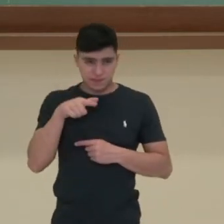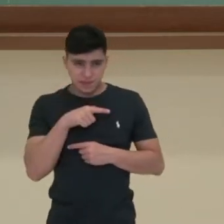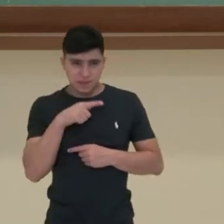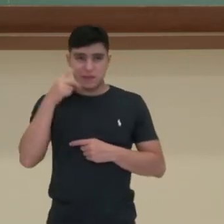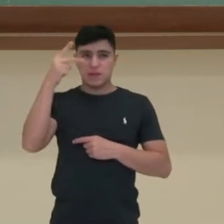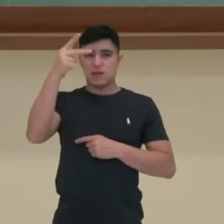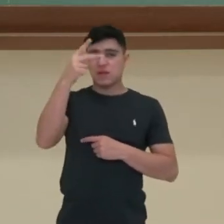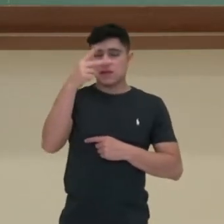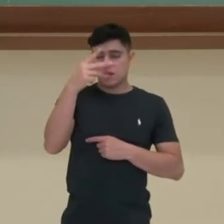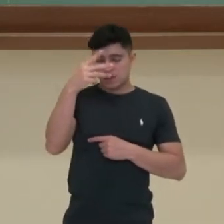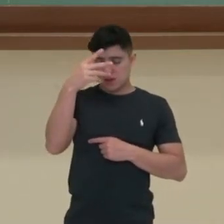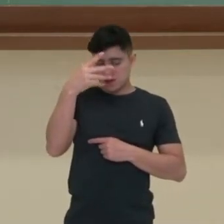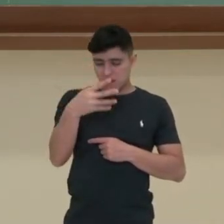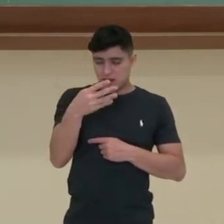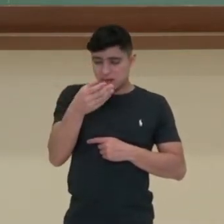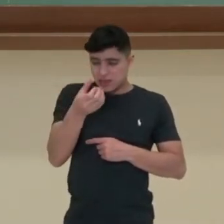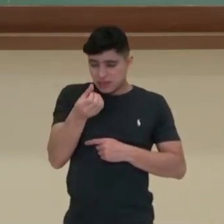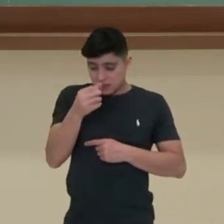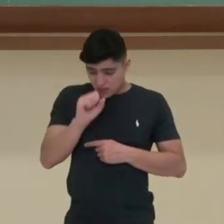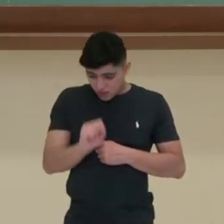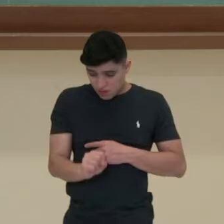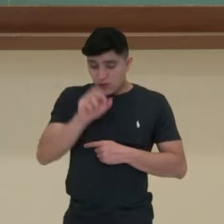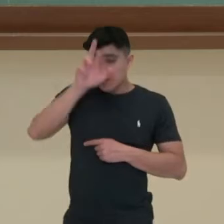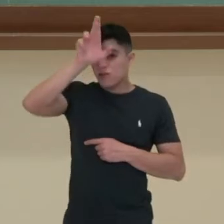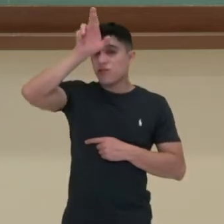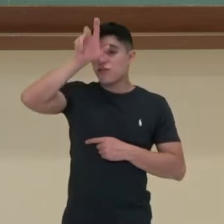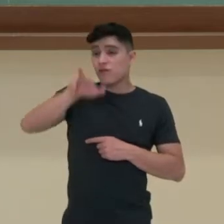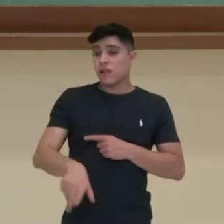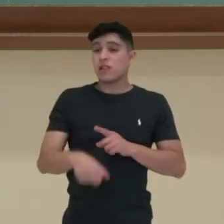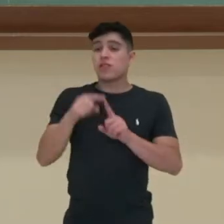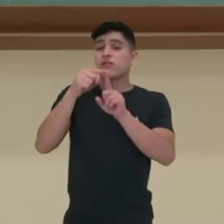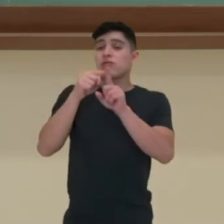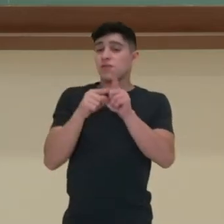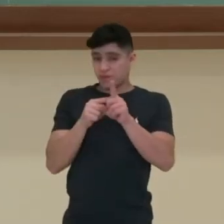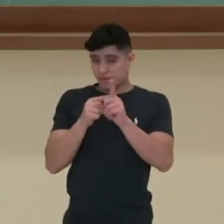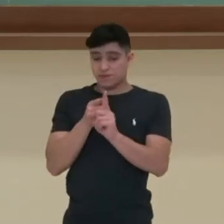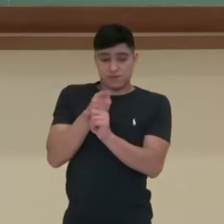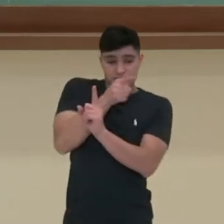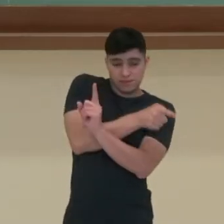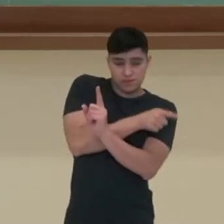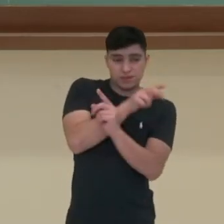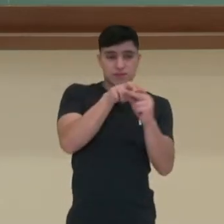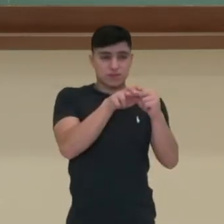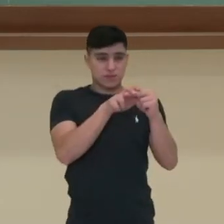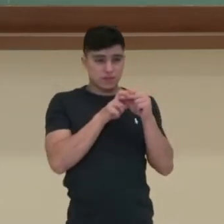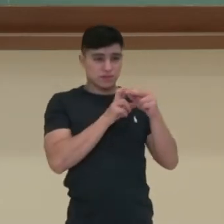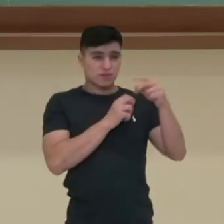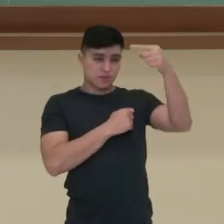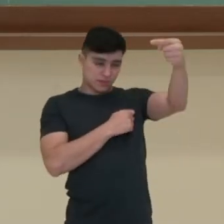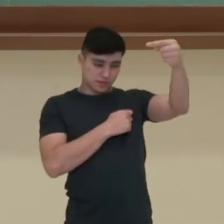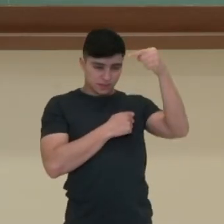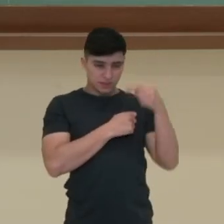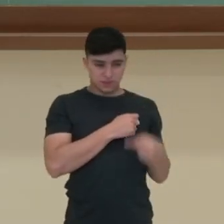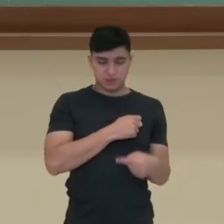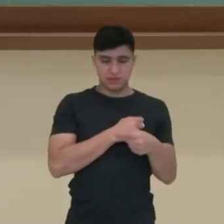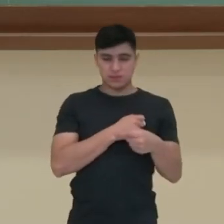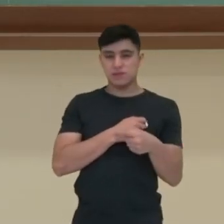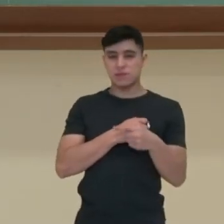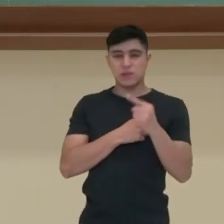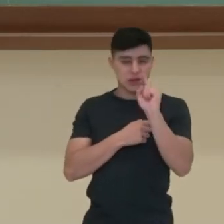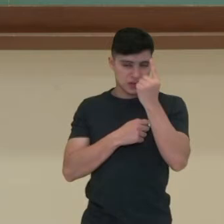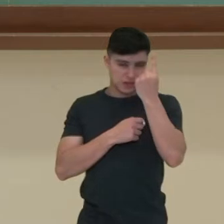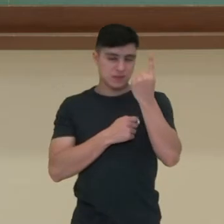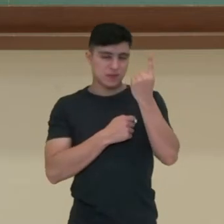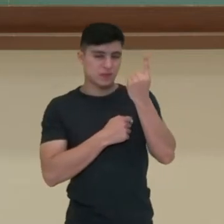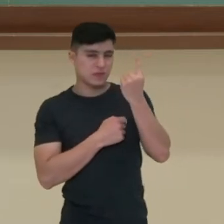2, 4, 6, 8 gametas diferentes a partir de um suposto genótipo que foi